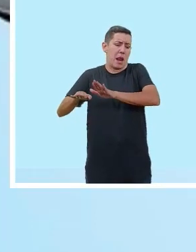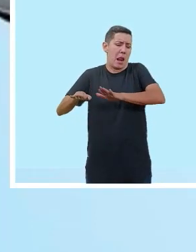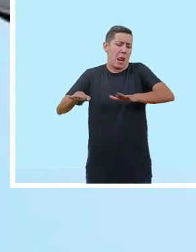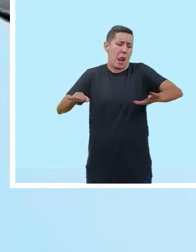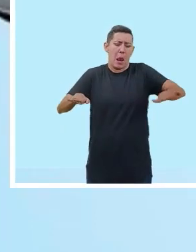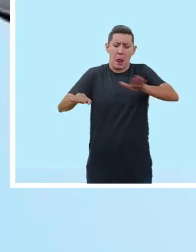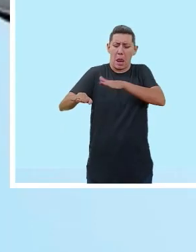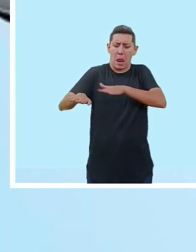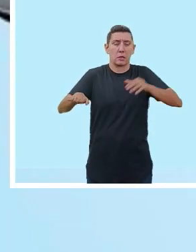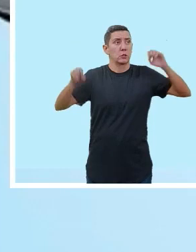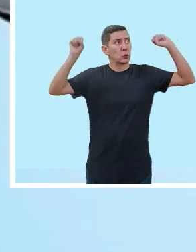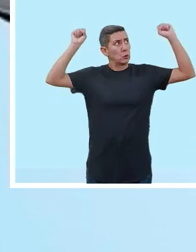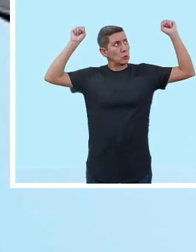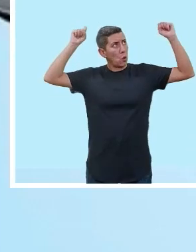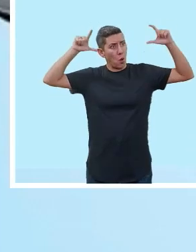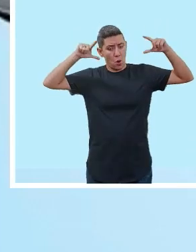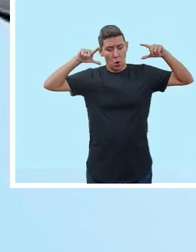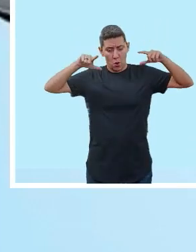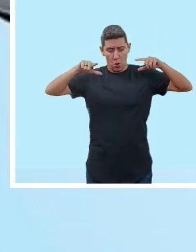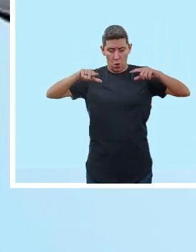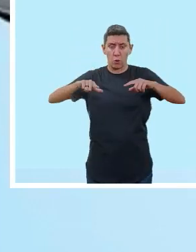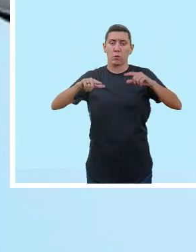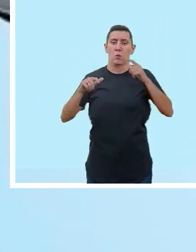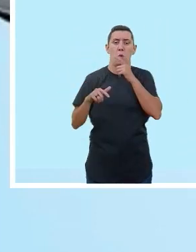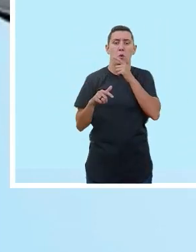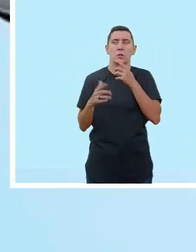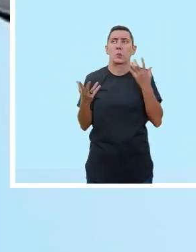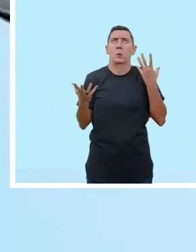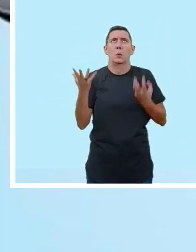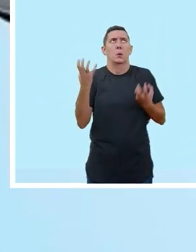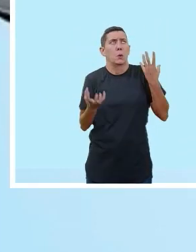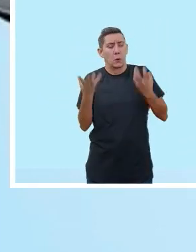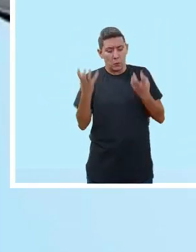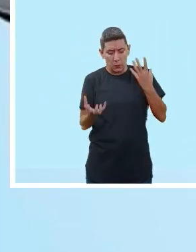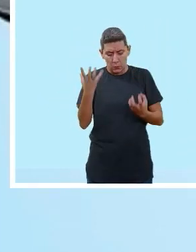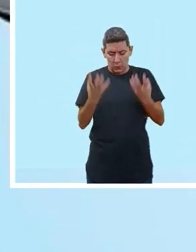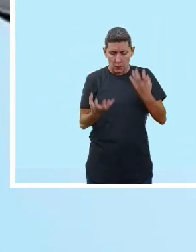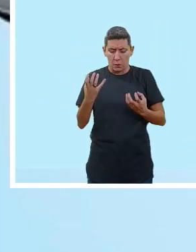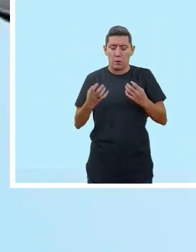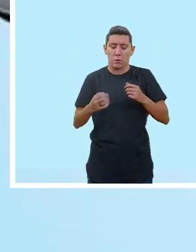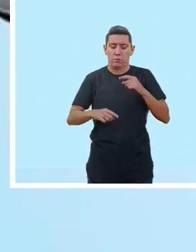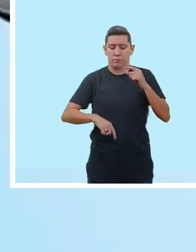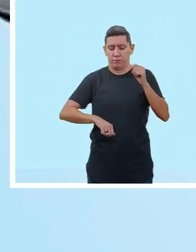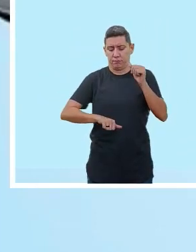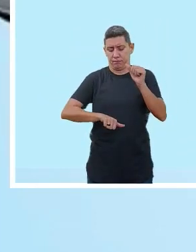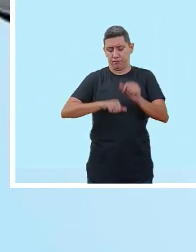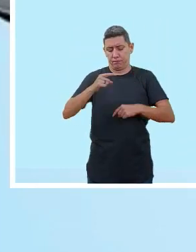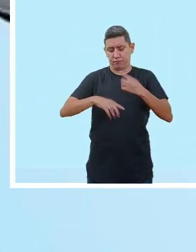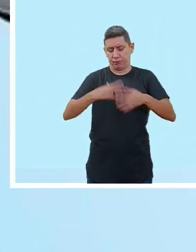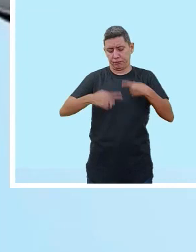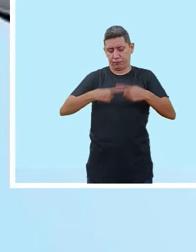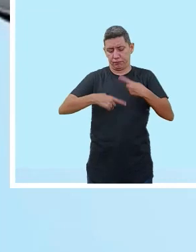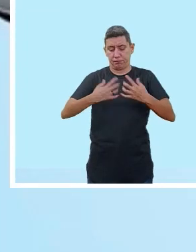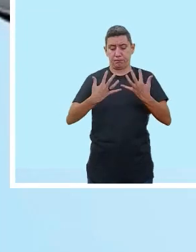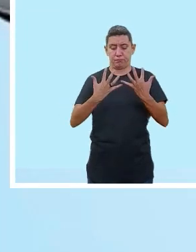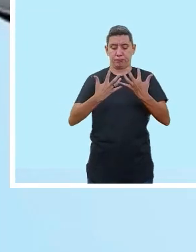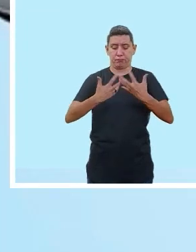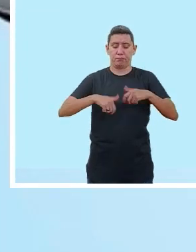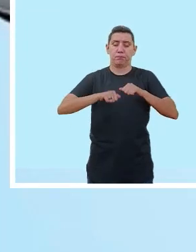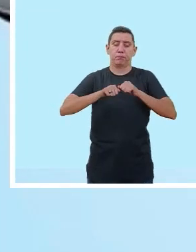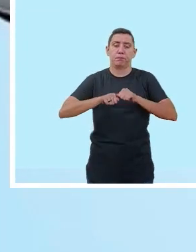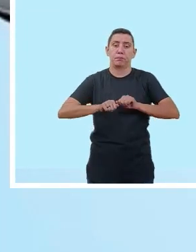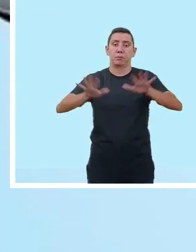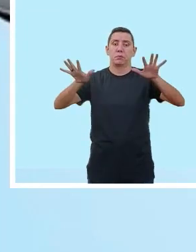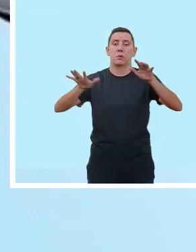capacidade de geração de 2,2 gigawatts, então é uma capacidade relativamente grande. Então, aqui você tem uma geração de